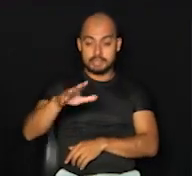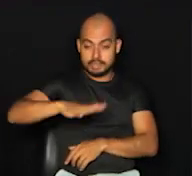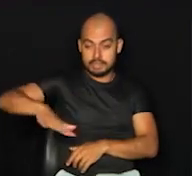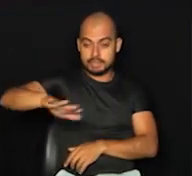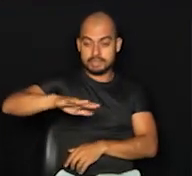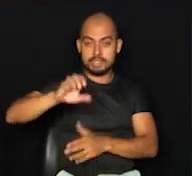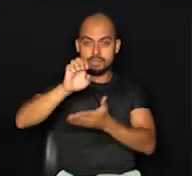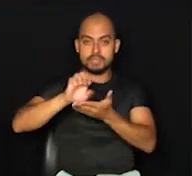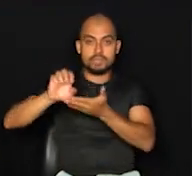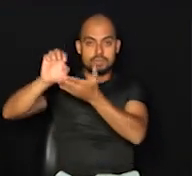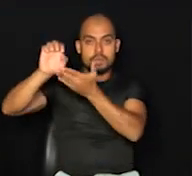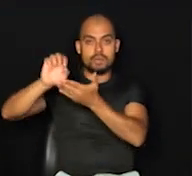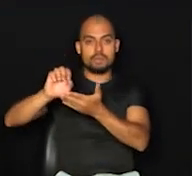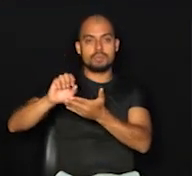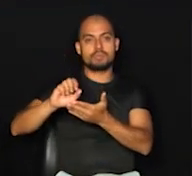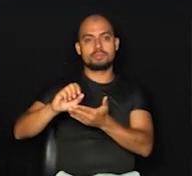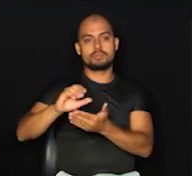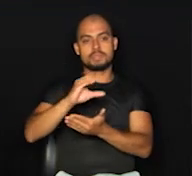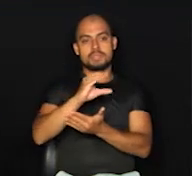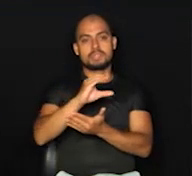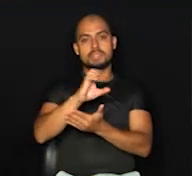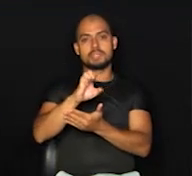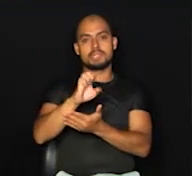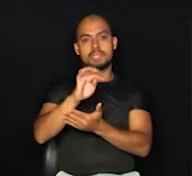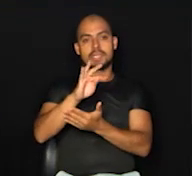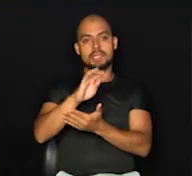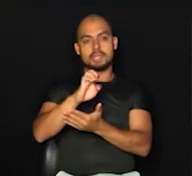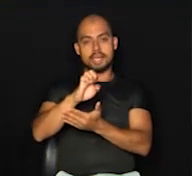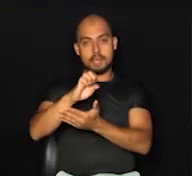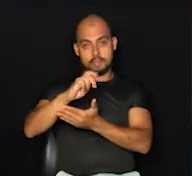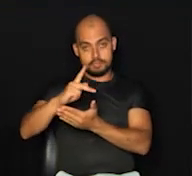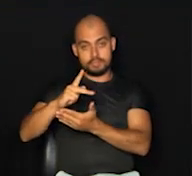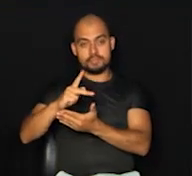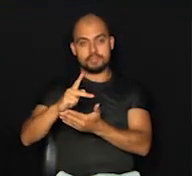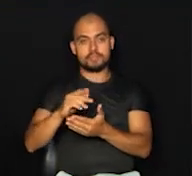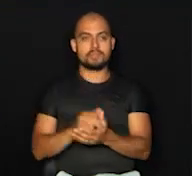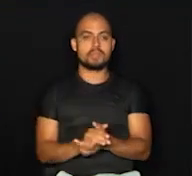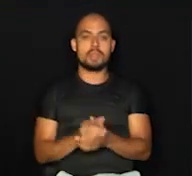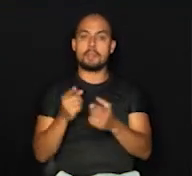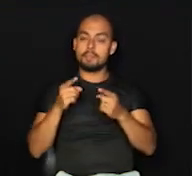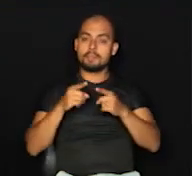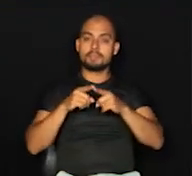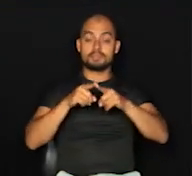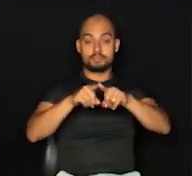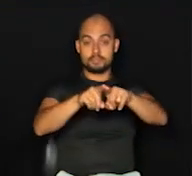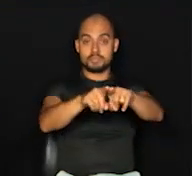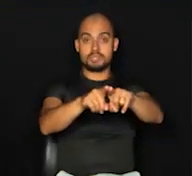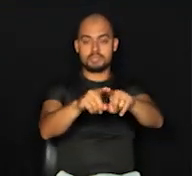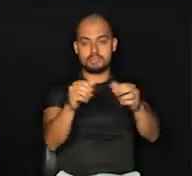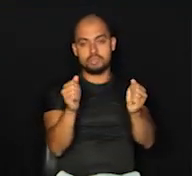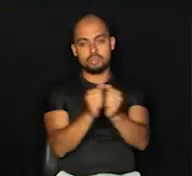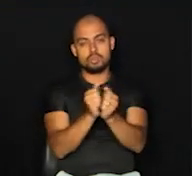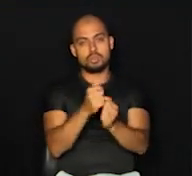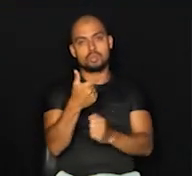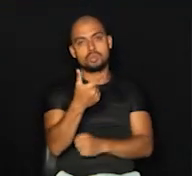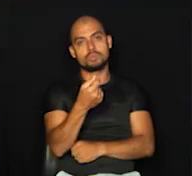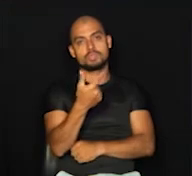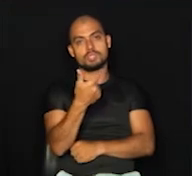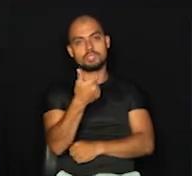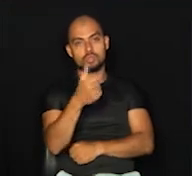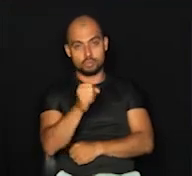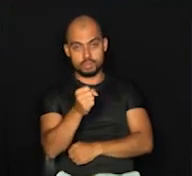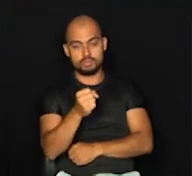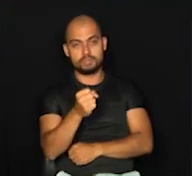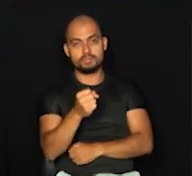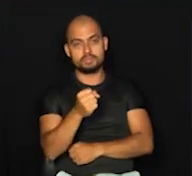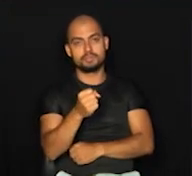Tecnológica Paula Souza, né, que é o CETEPS do estado de São Paulo, que numa parceria que foi realizada em 2018 com o Cresce do estado de